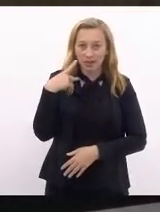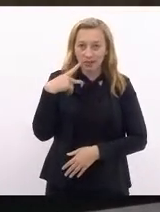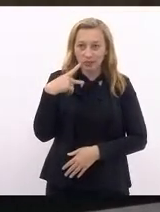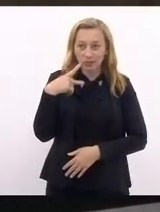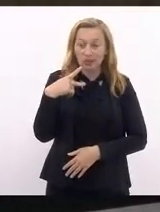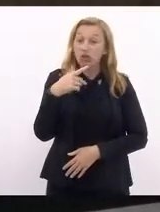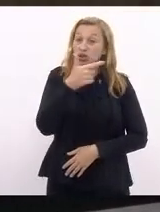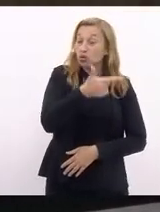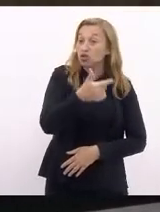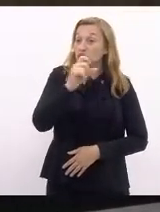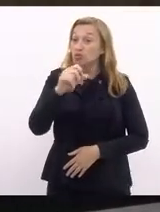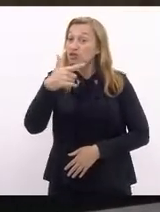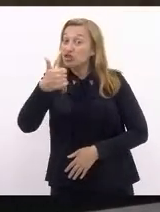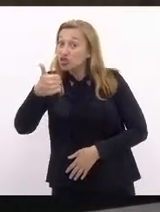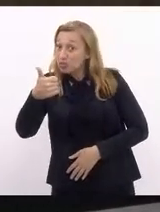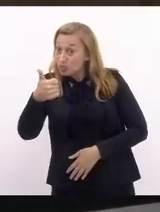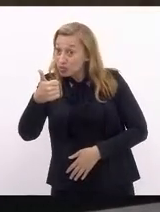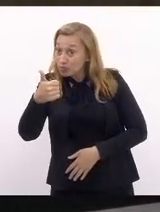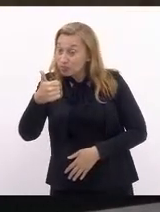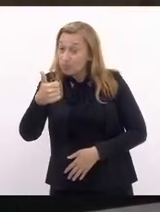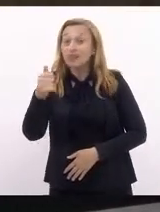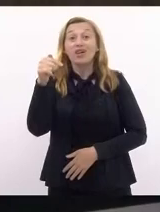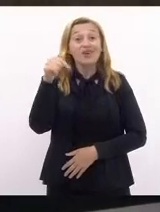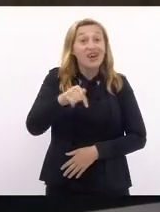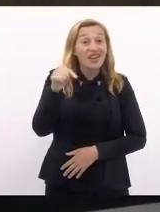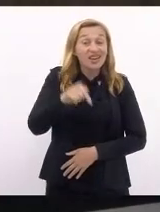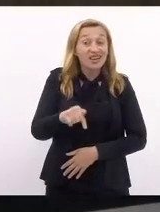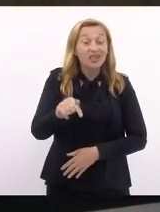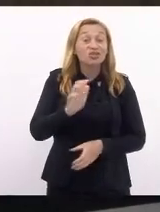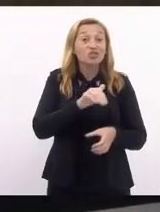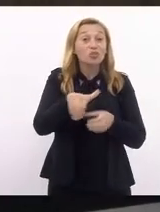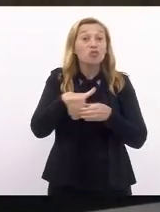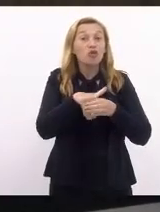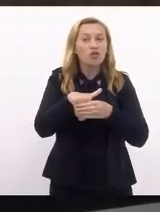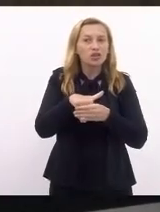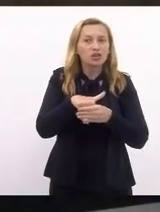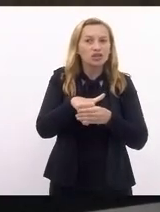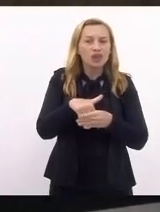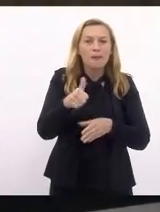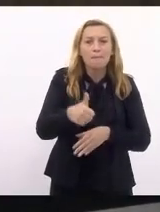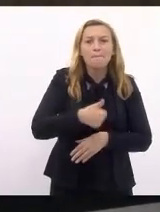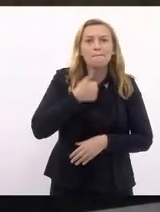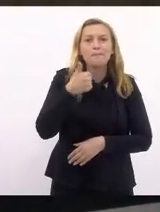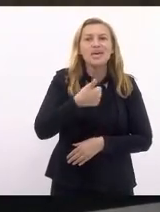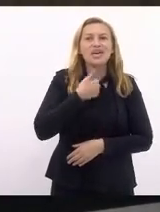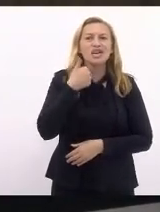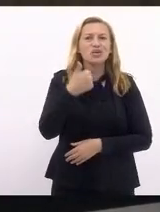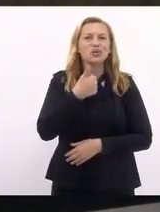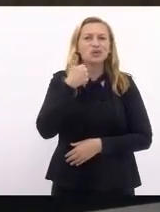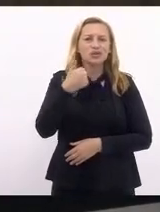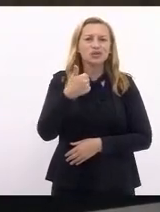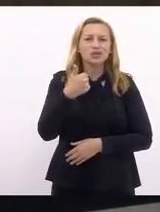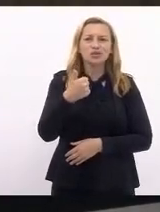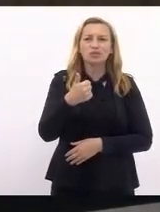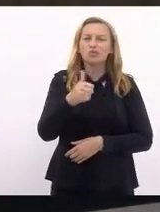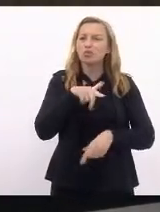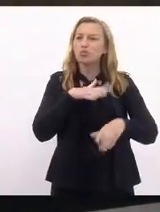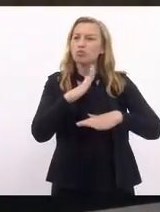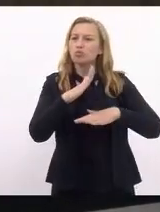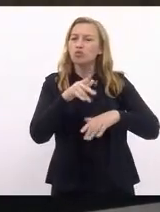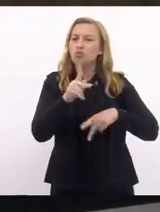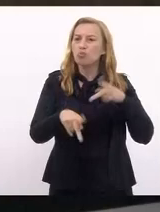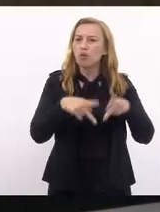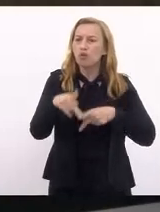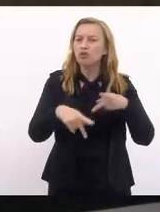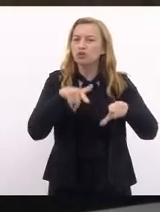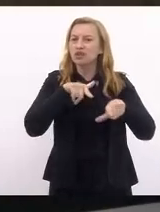de 2021 e aqui nós estamos voltando melhorias para aquelas trabalhadora